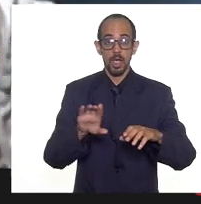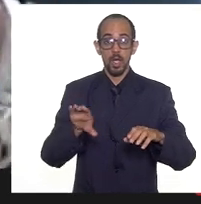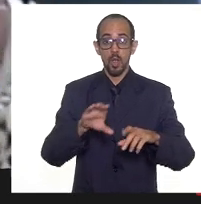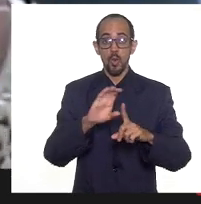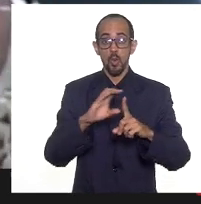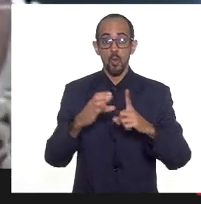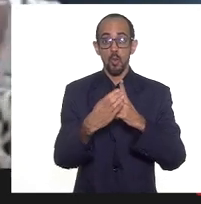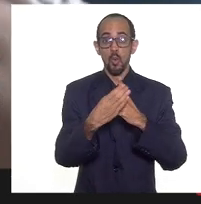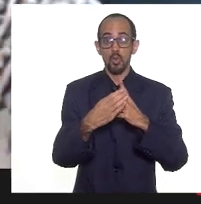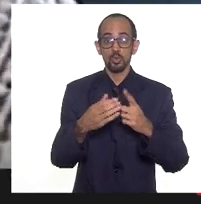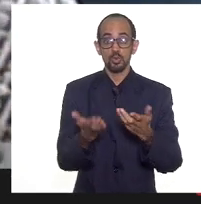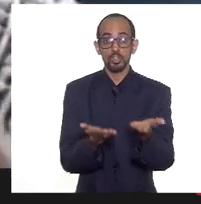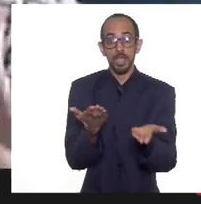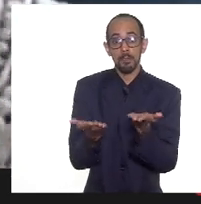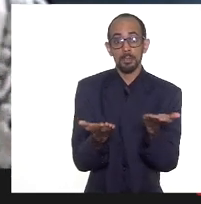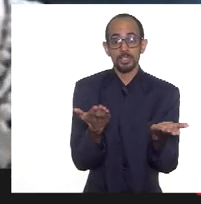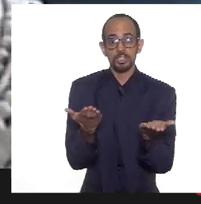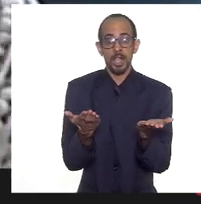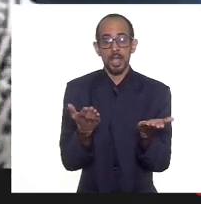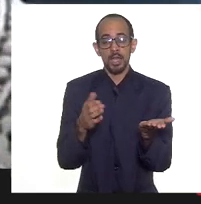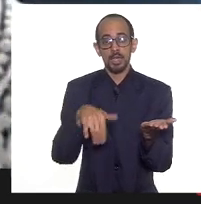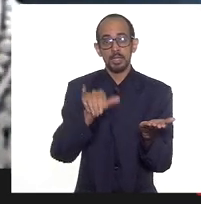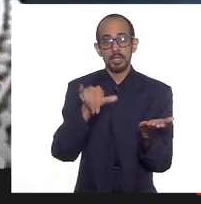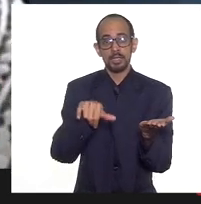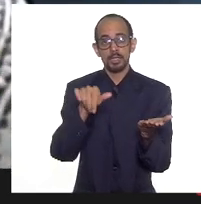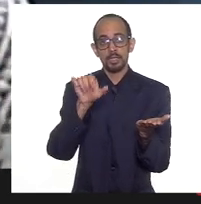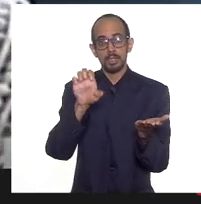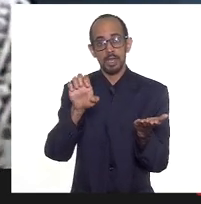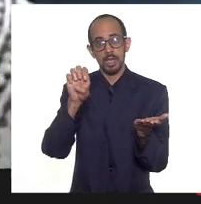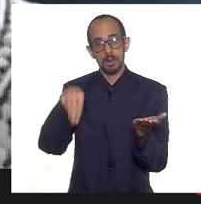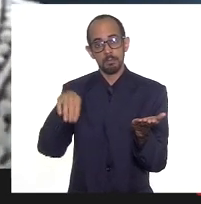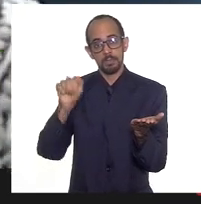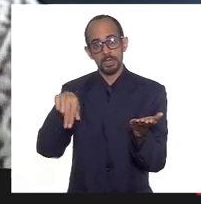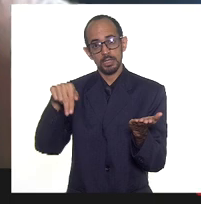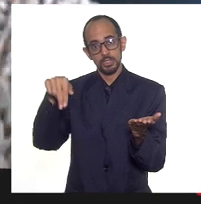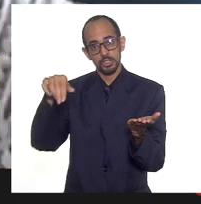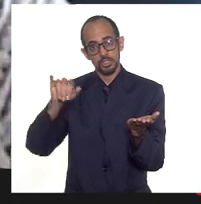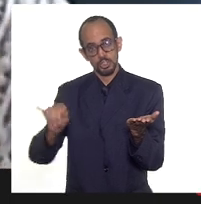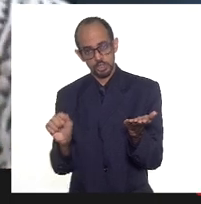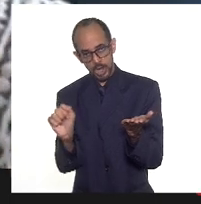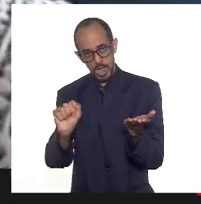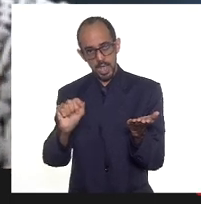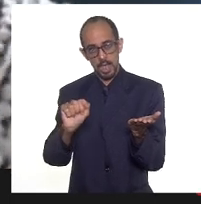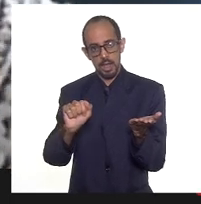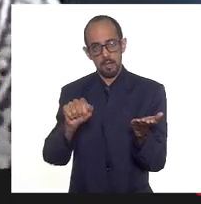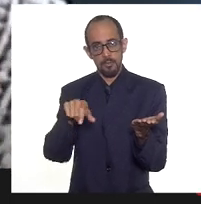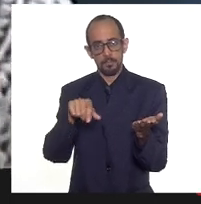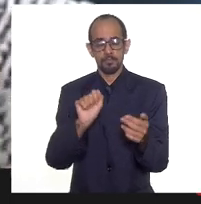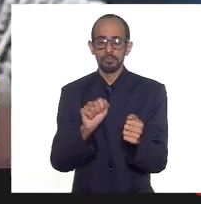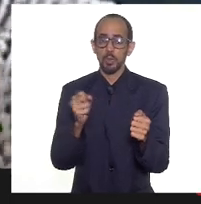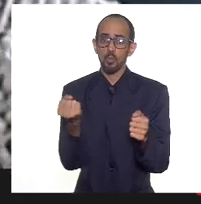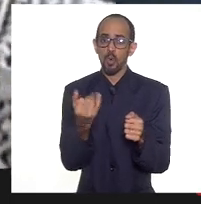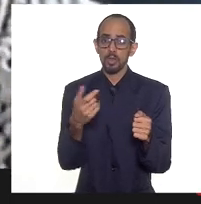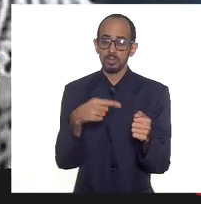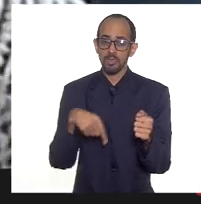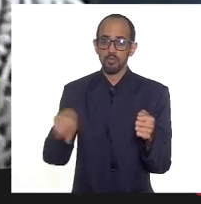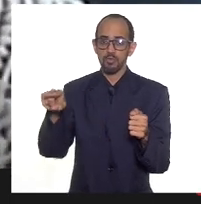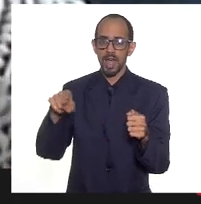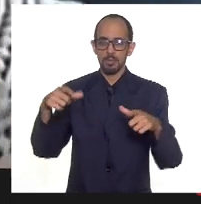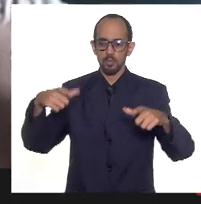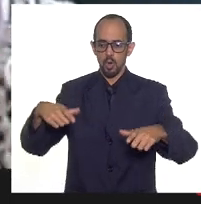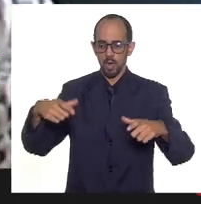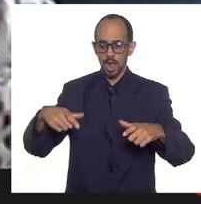proibição da realização e a dificuldade de realização da festa de Iemanjá. Então, quando vai para o espaço público, aí todo